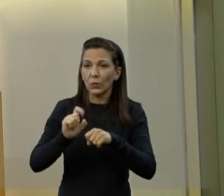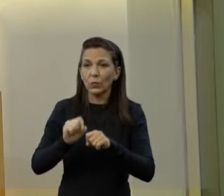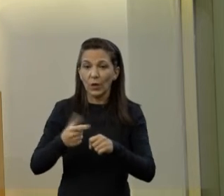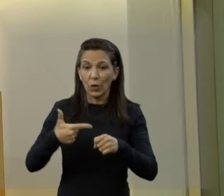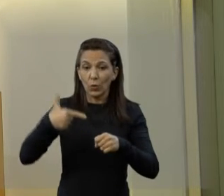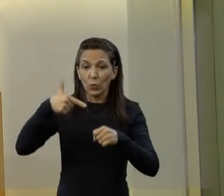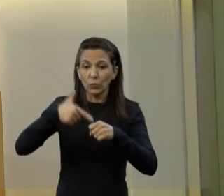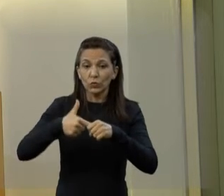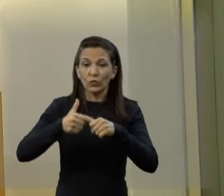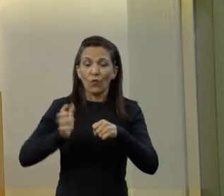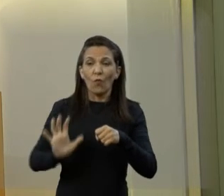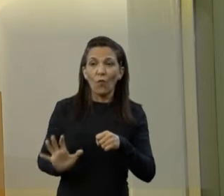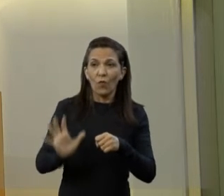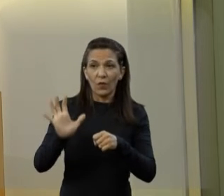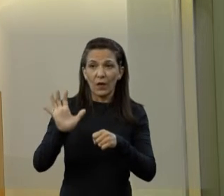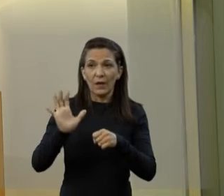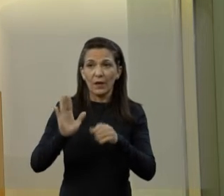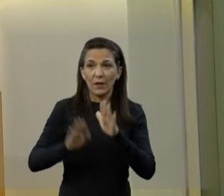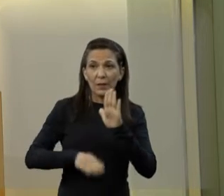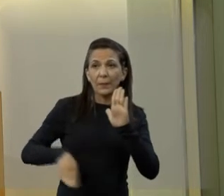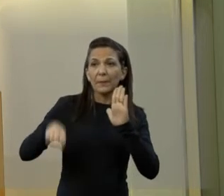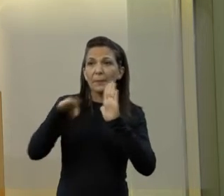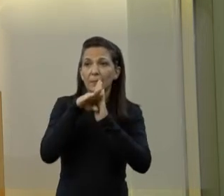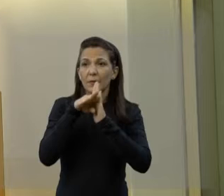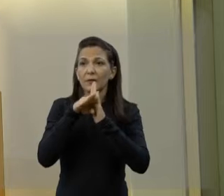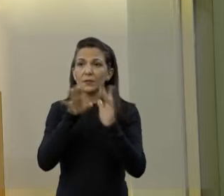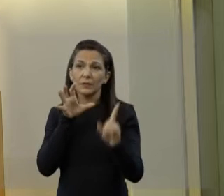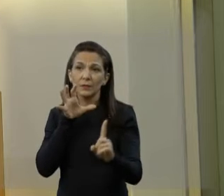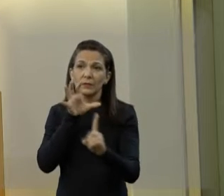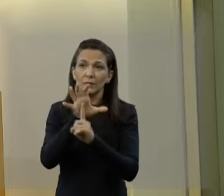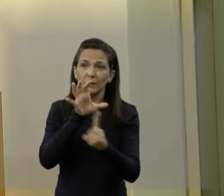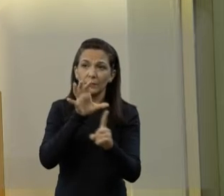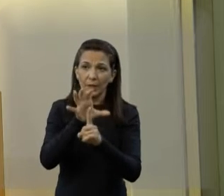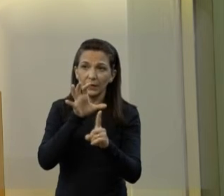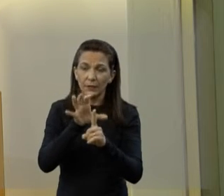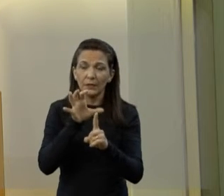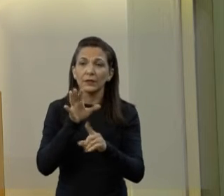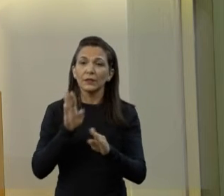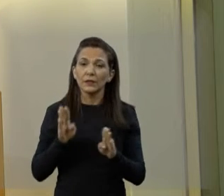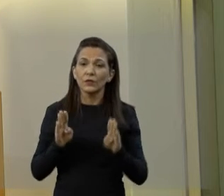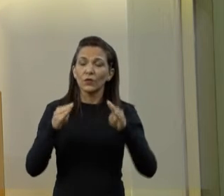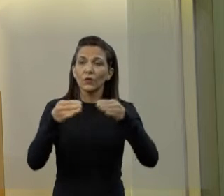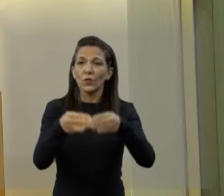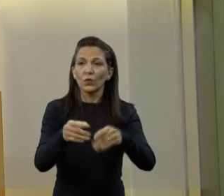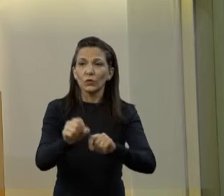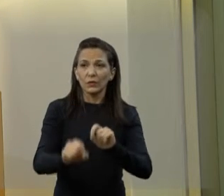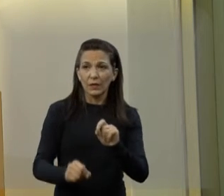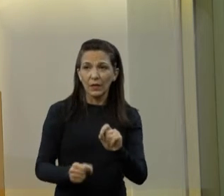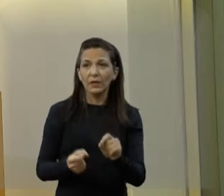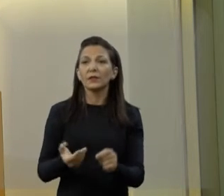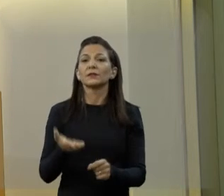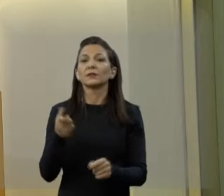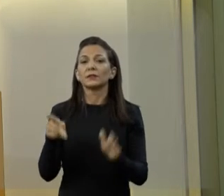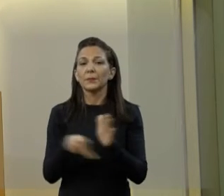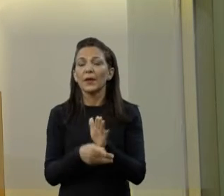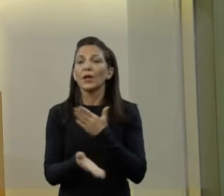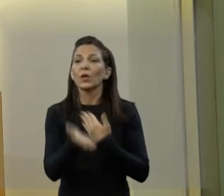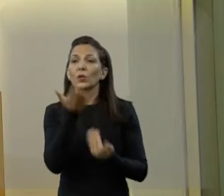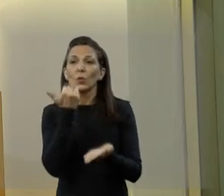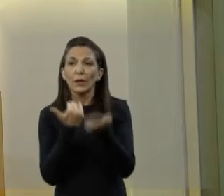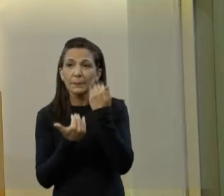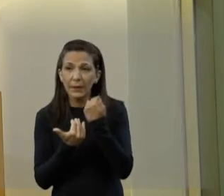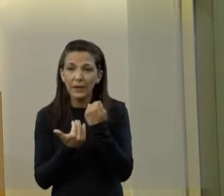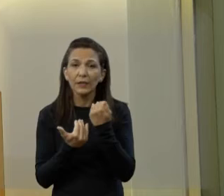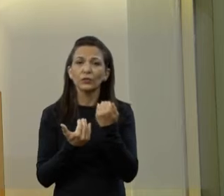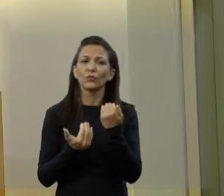sobe de preço isso impacta diretamente impacta diretamente no preço do alimento